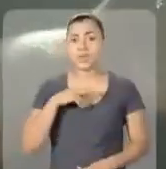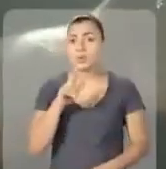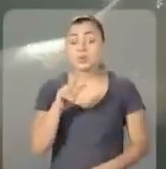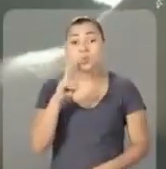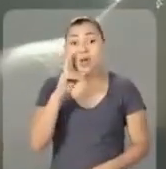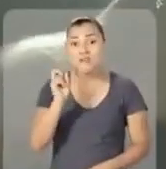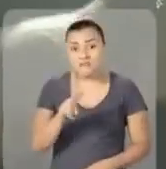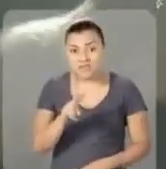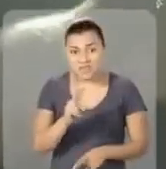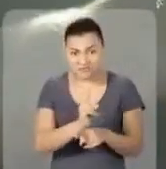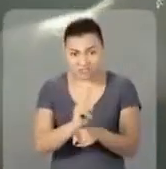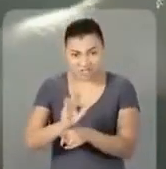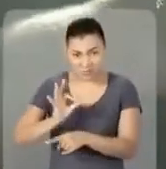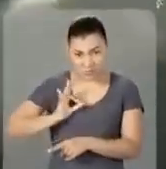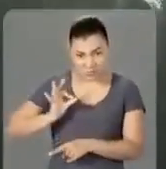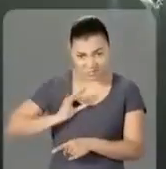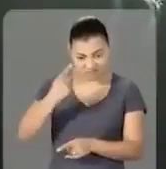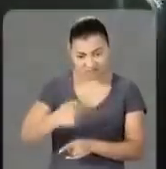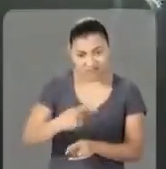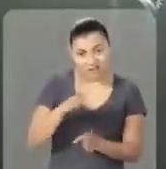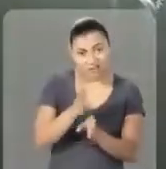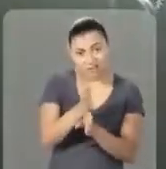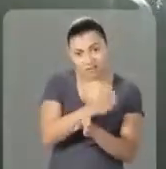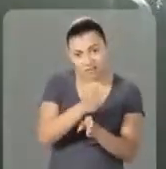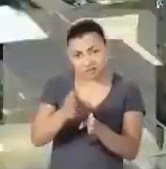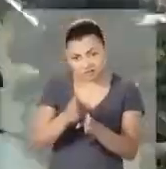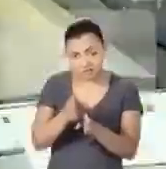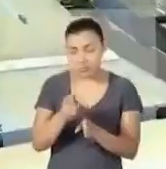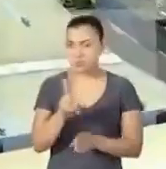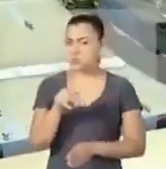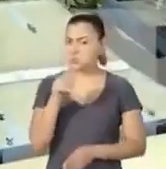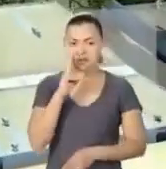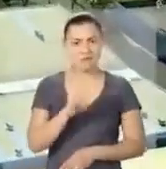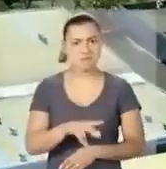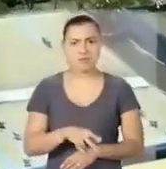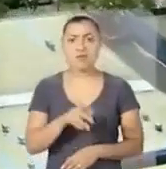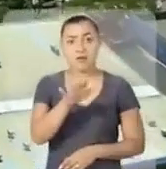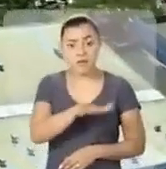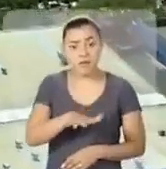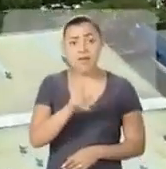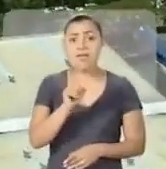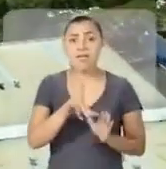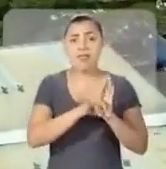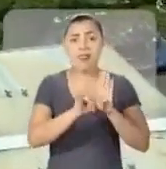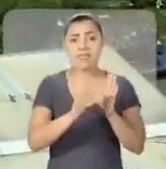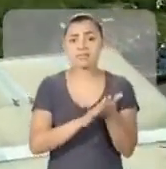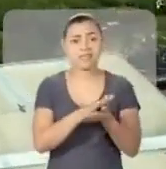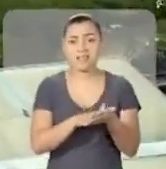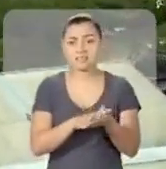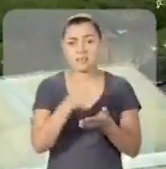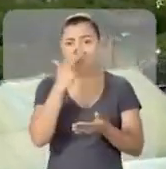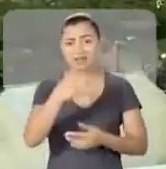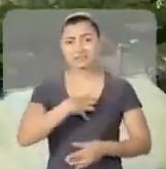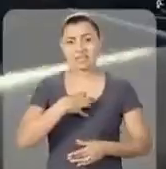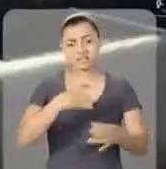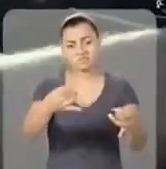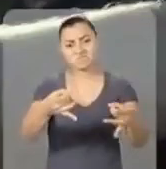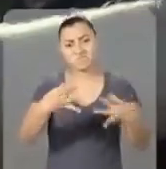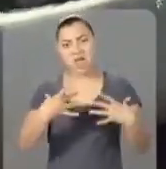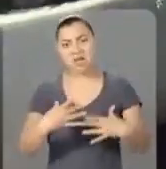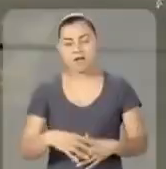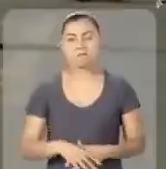Eu nunca vi nenhum posto de fiscalização aqui na linha internacional. Aqui é uma terra sem lei, nós nos